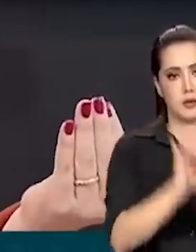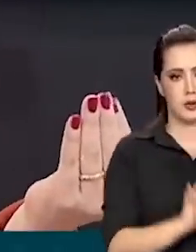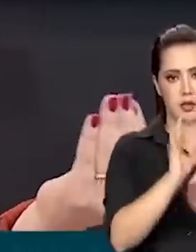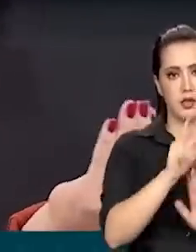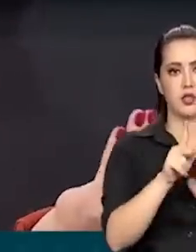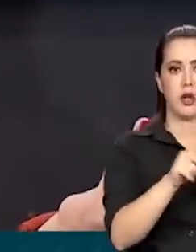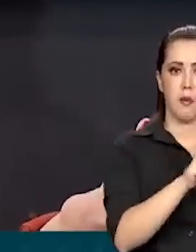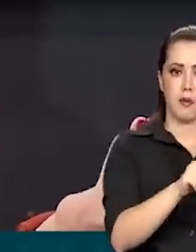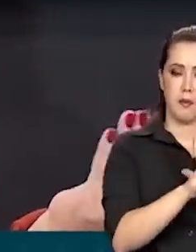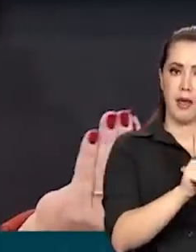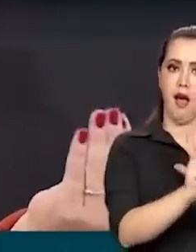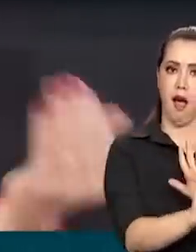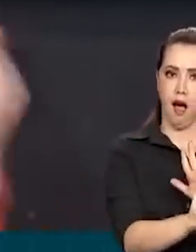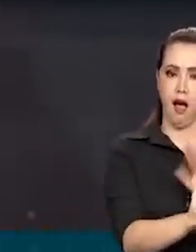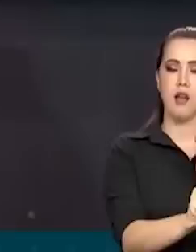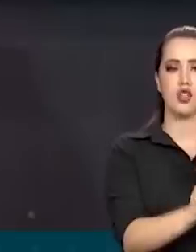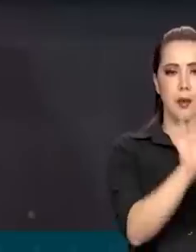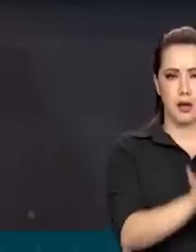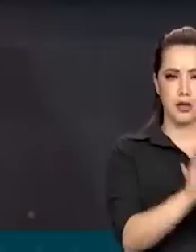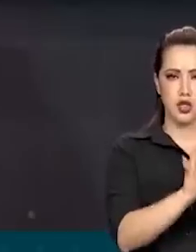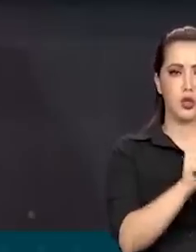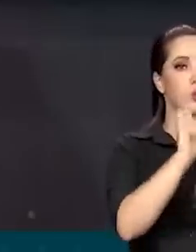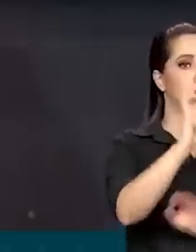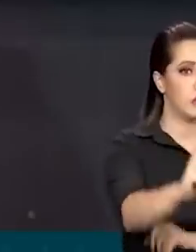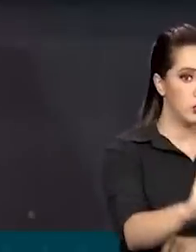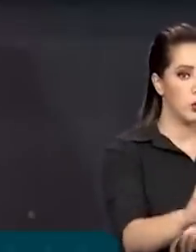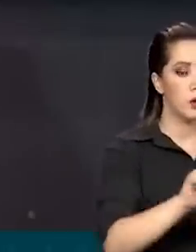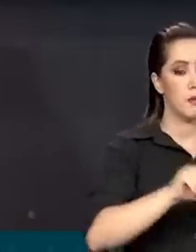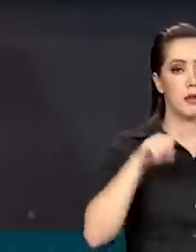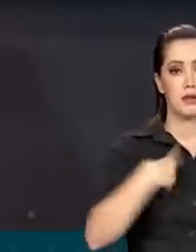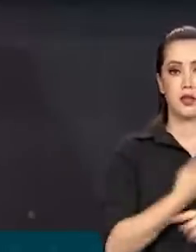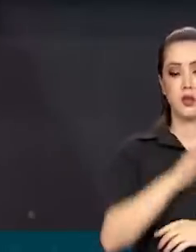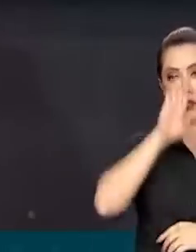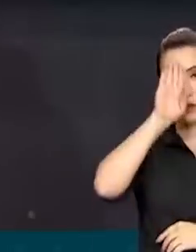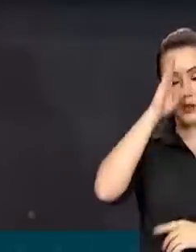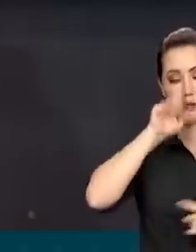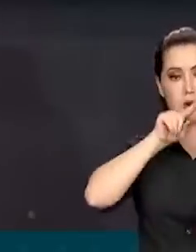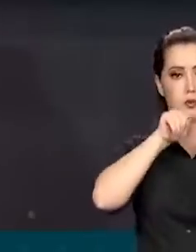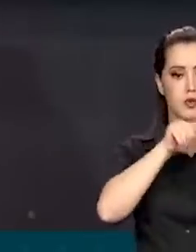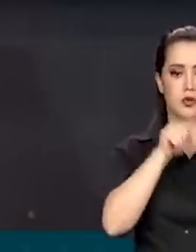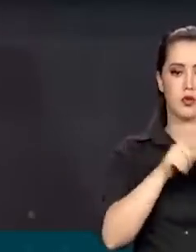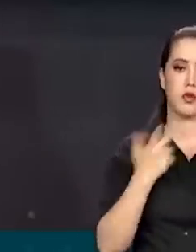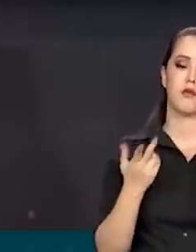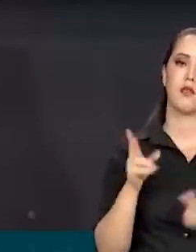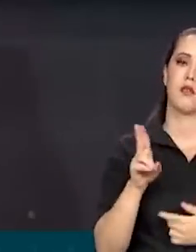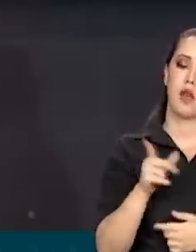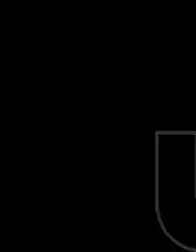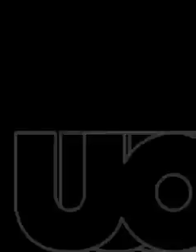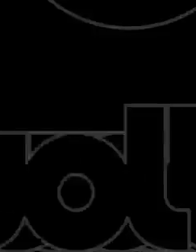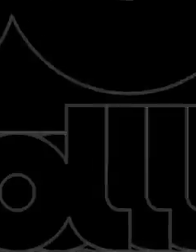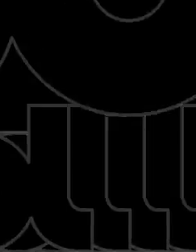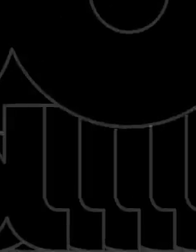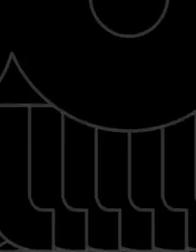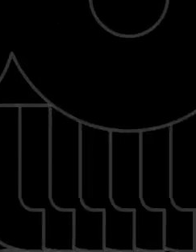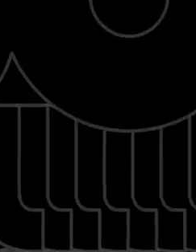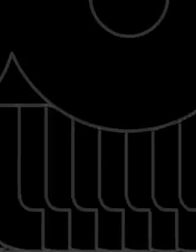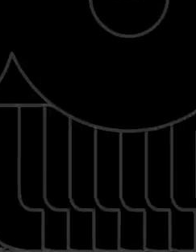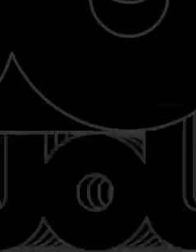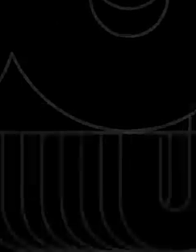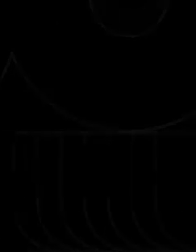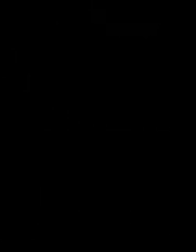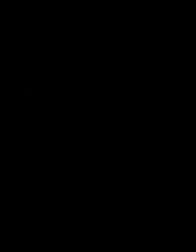um quinto ano aí pronto mas a nossa prioridade é gastar bem O pouco que se tem